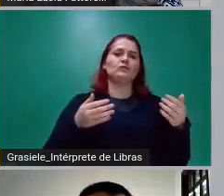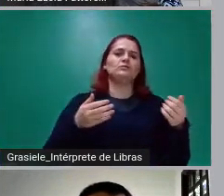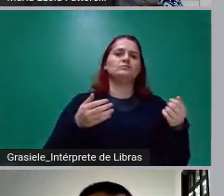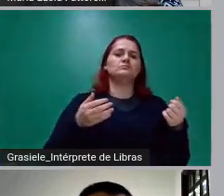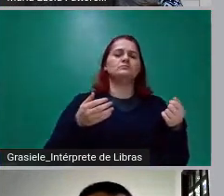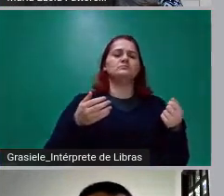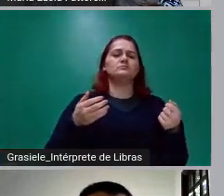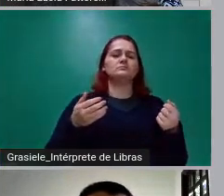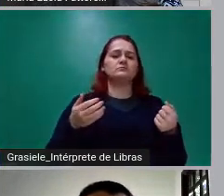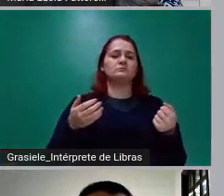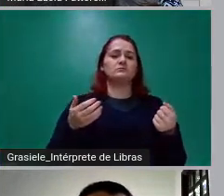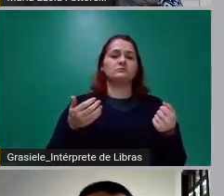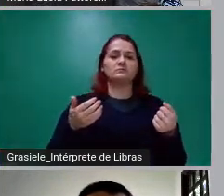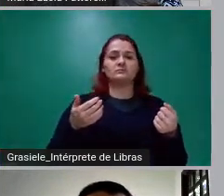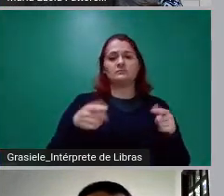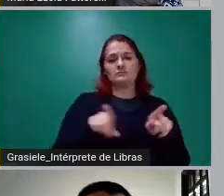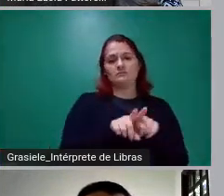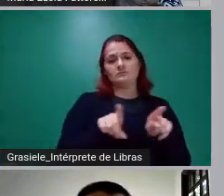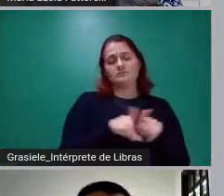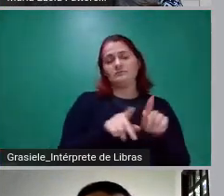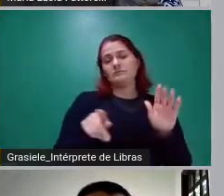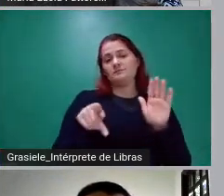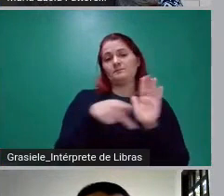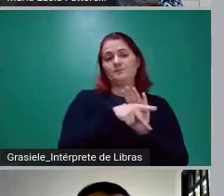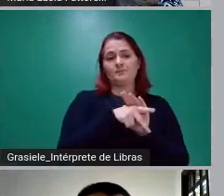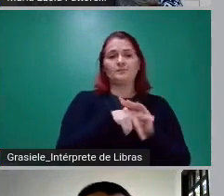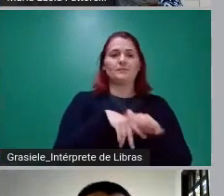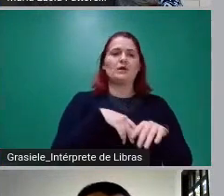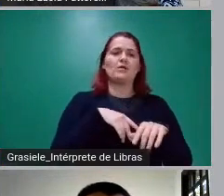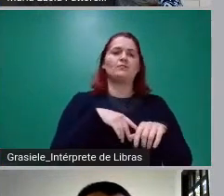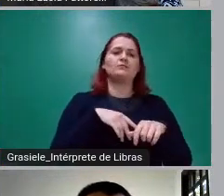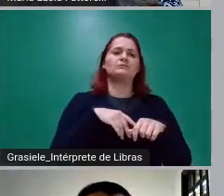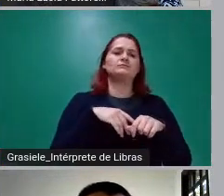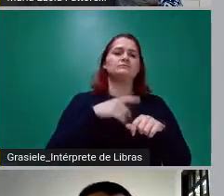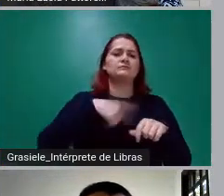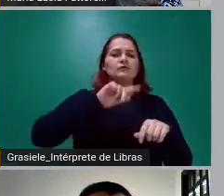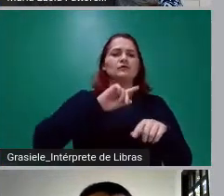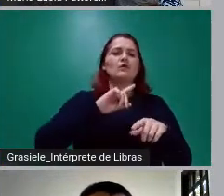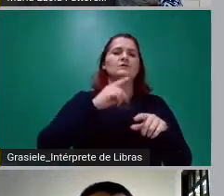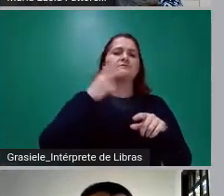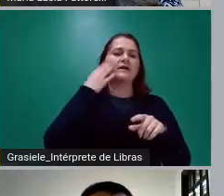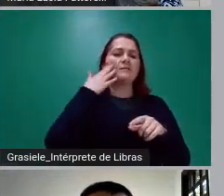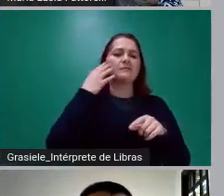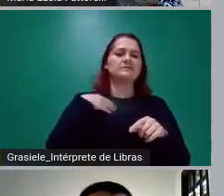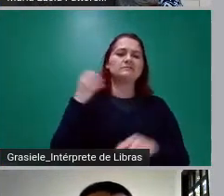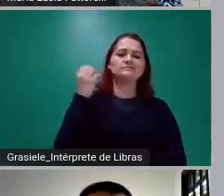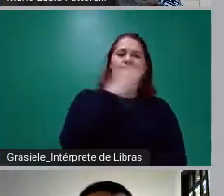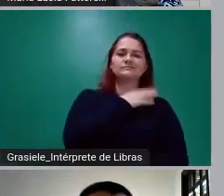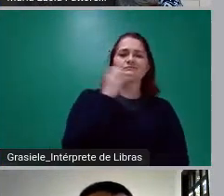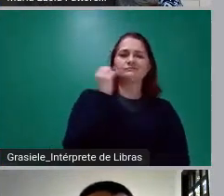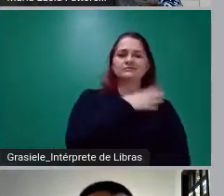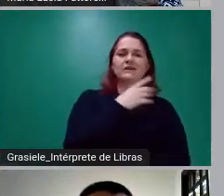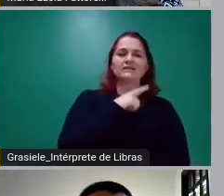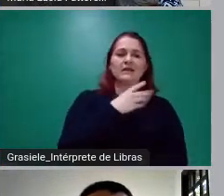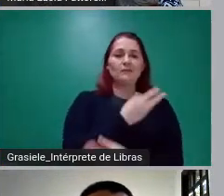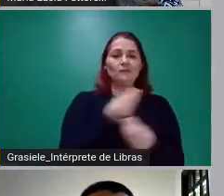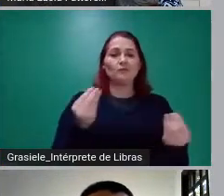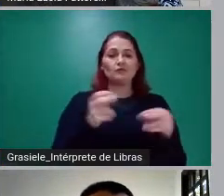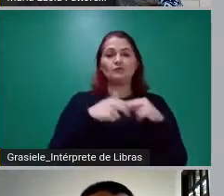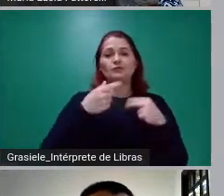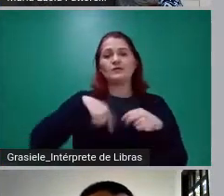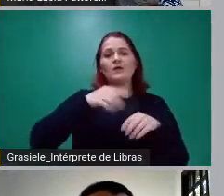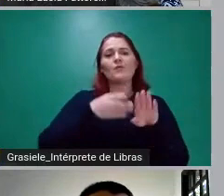aqui algumas das irregularidades e legitimidades, ela extrapola muito isso. Então, uma das recomendações que eu faço é